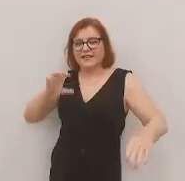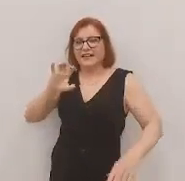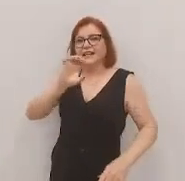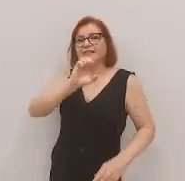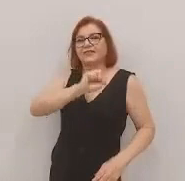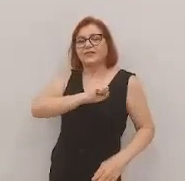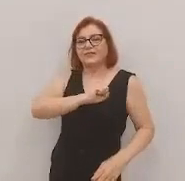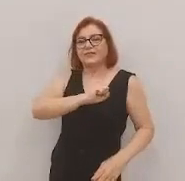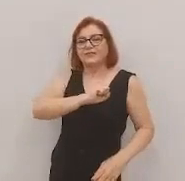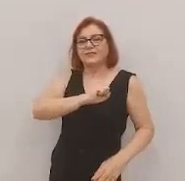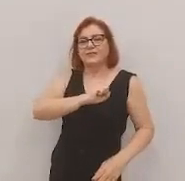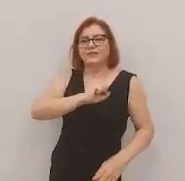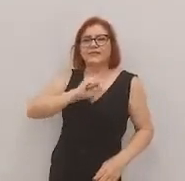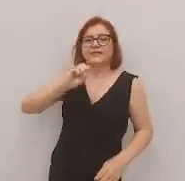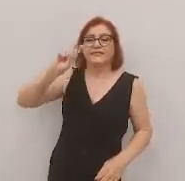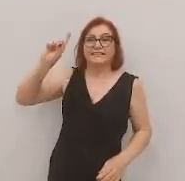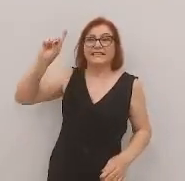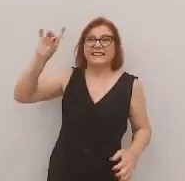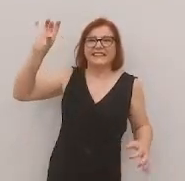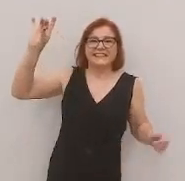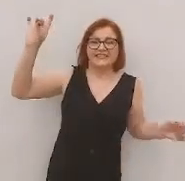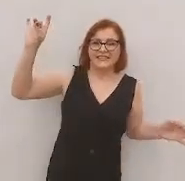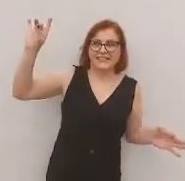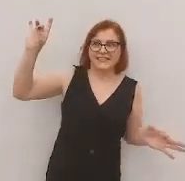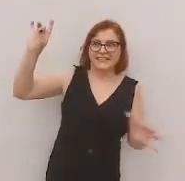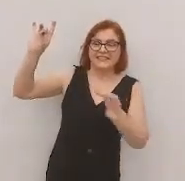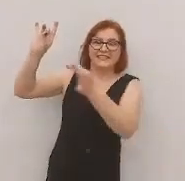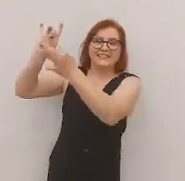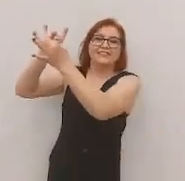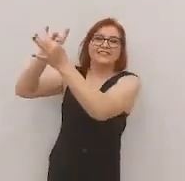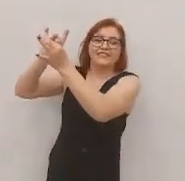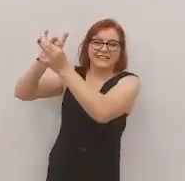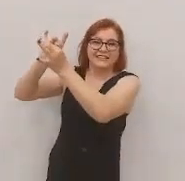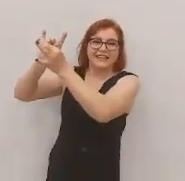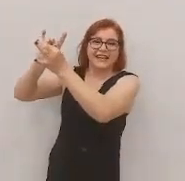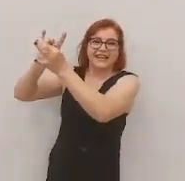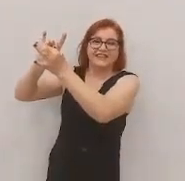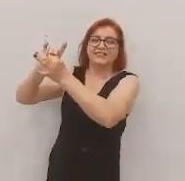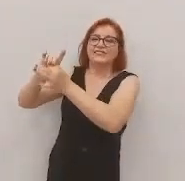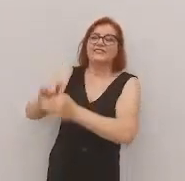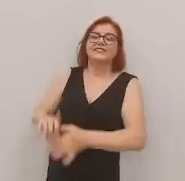de Cristo. Amém? Do amor de Deus. Nem espada.